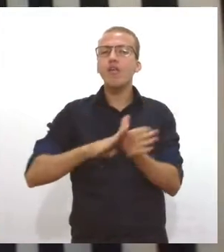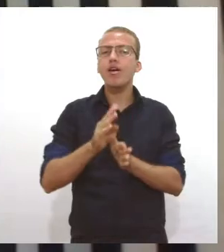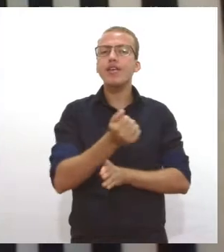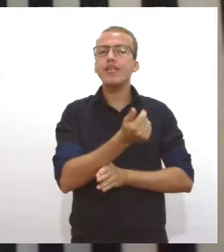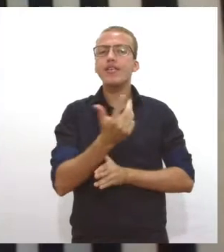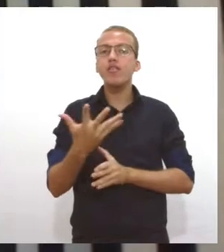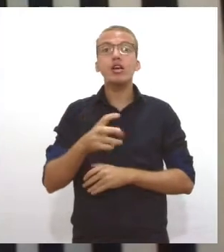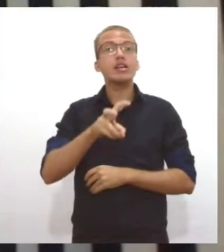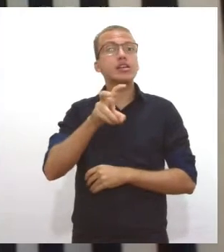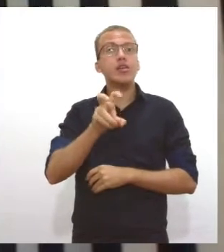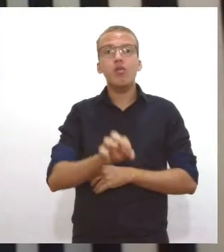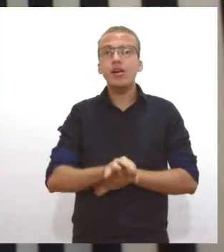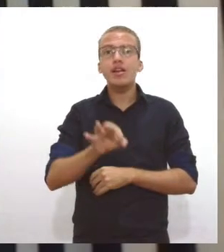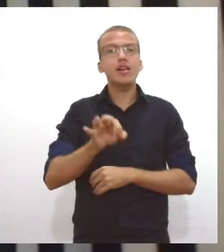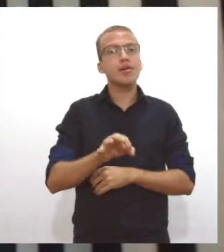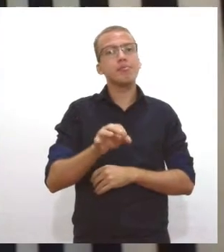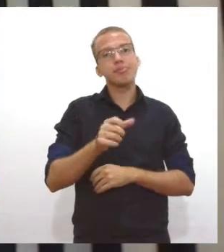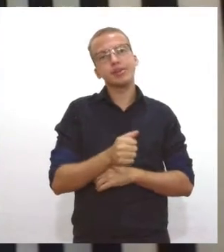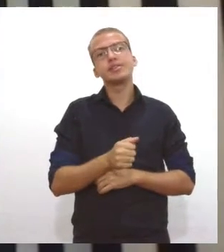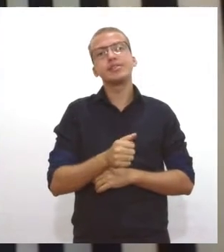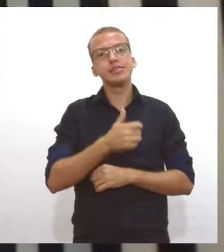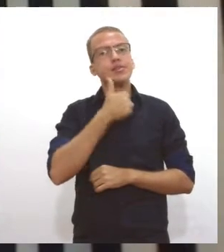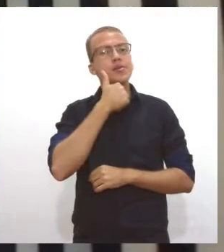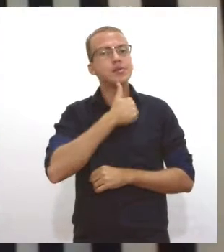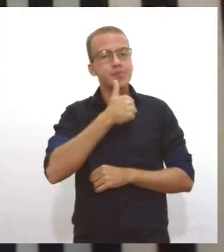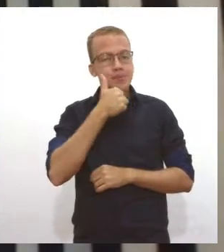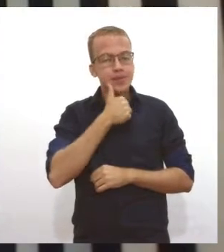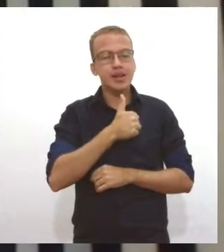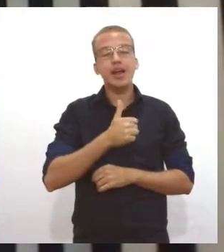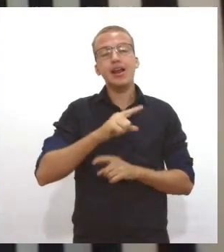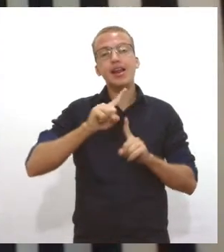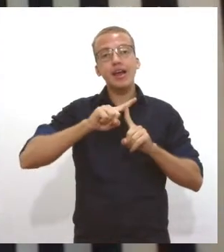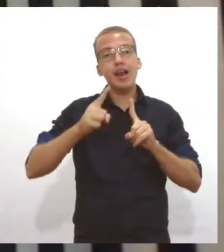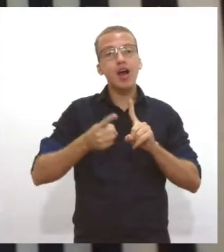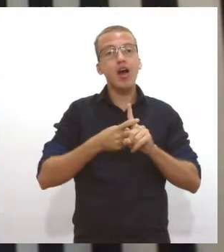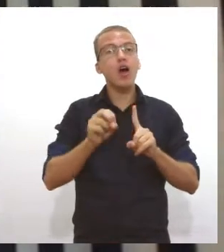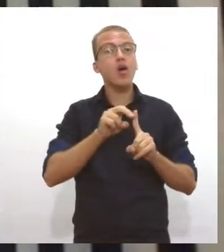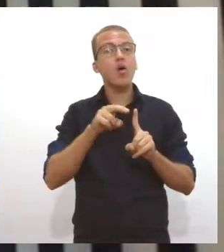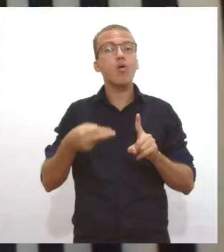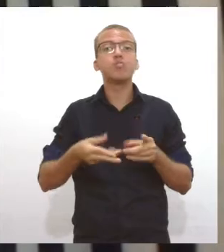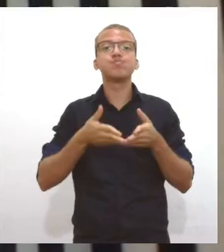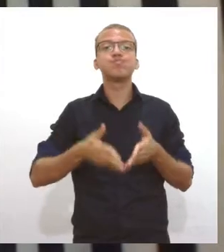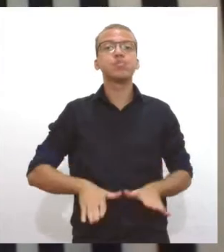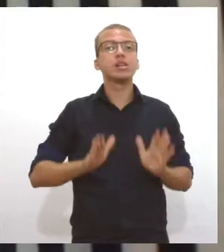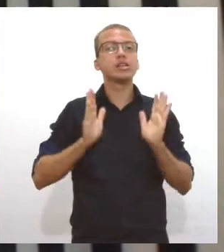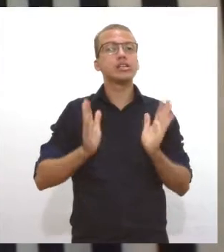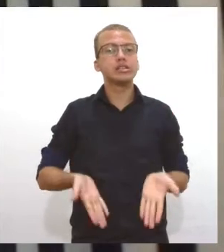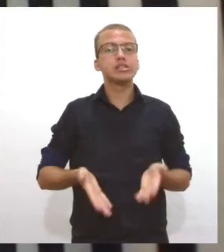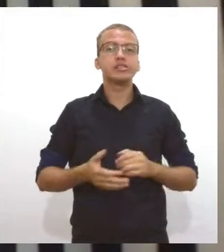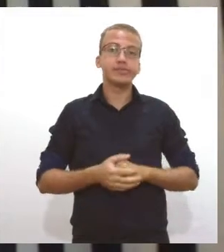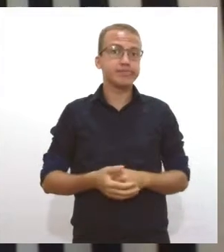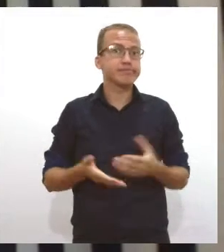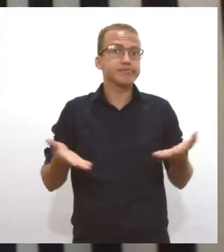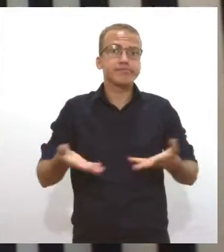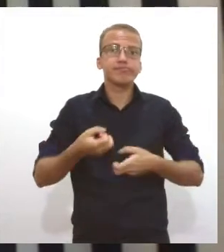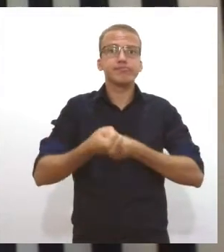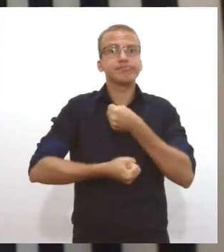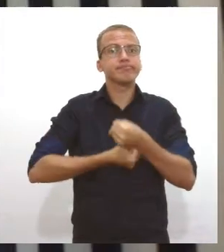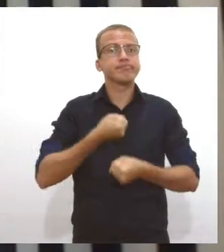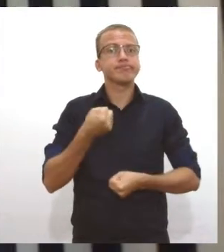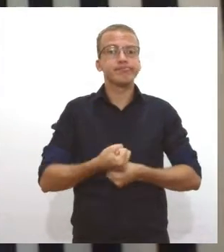mortes de mulheres grávidas ou puérperas durante esse processo agora de 2021 então a